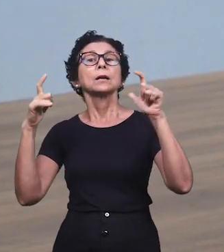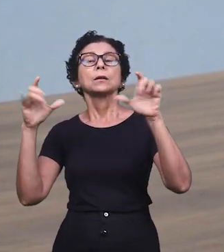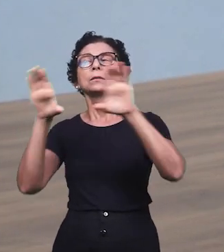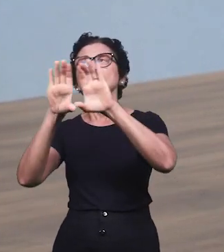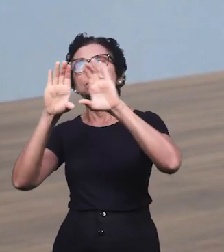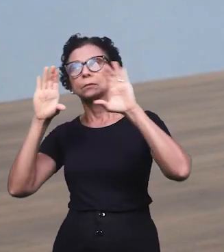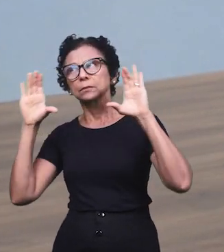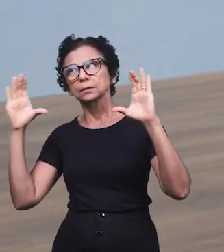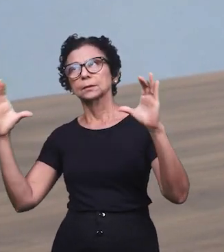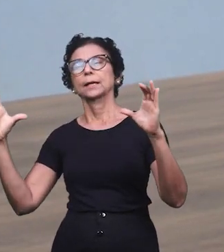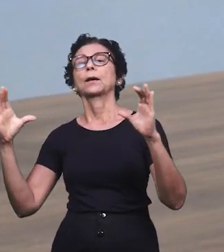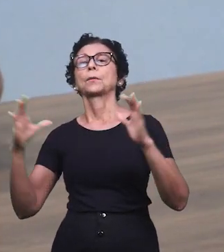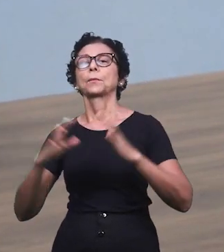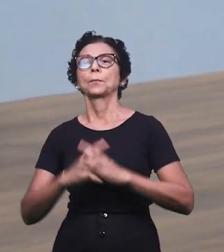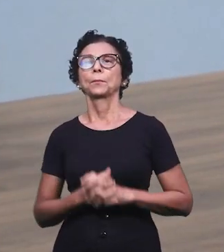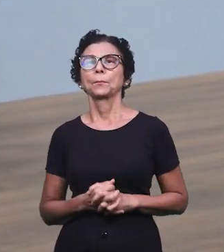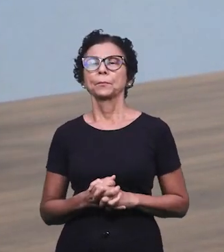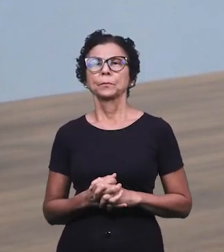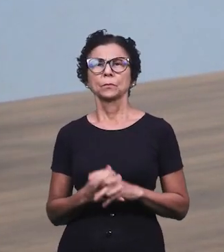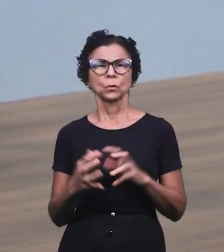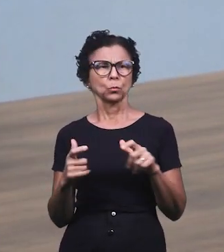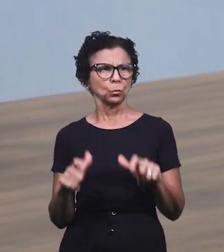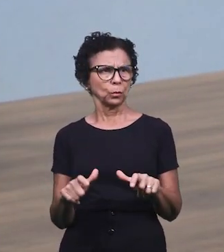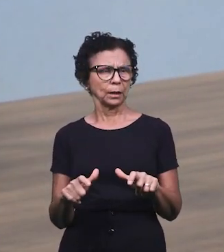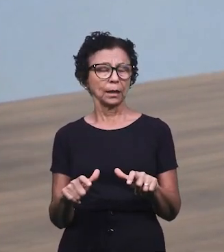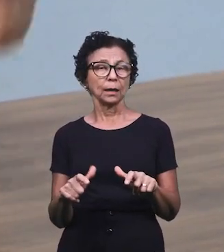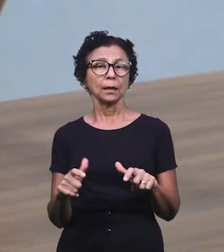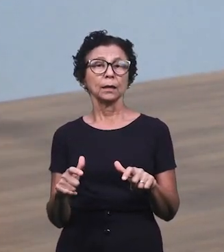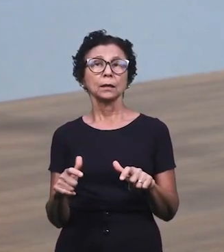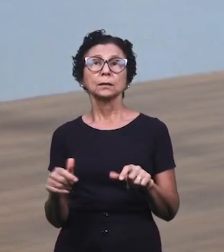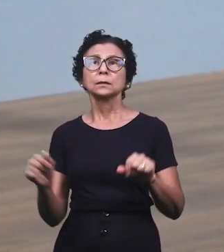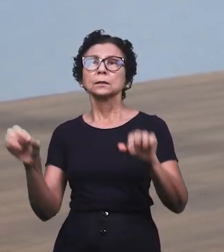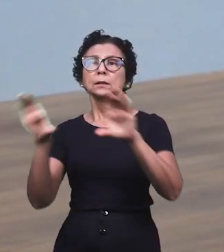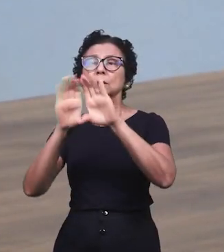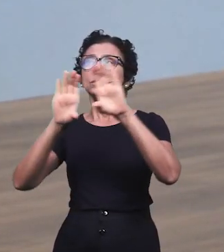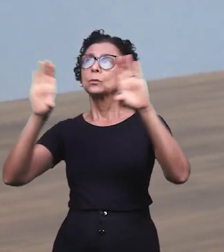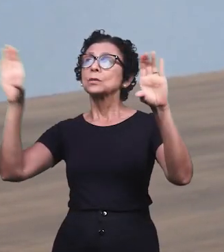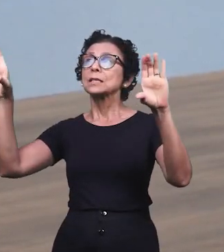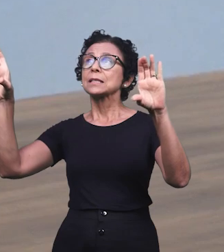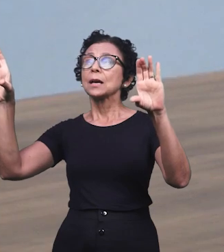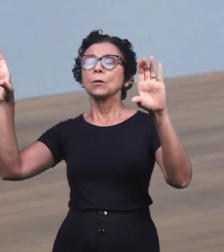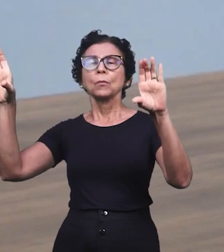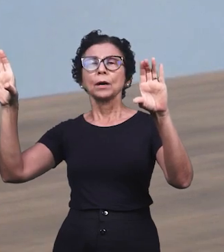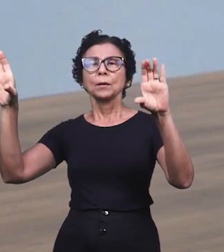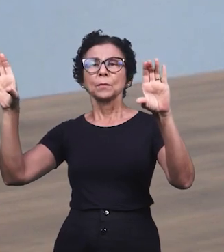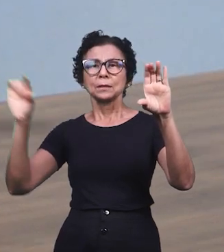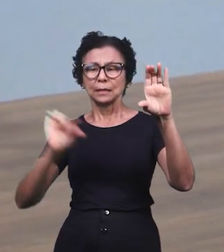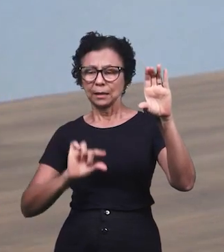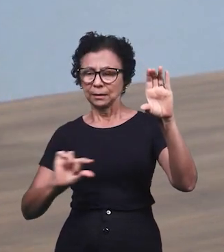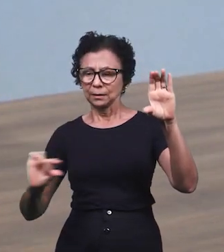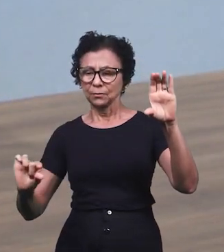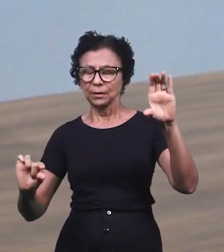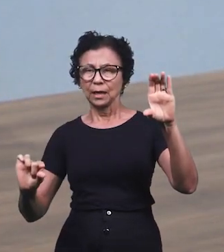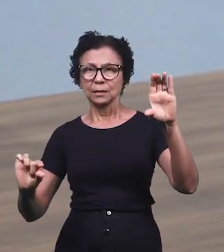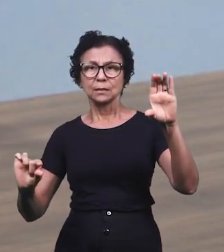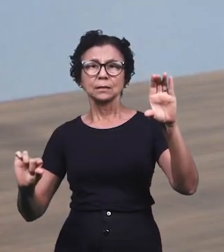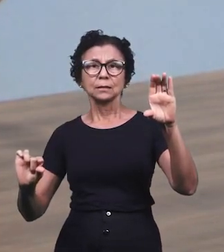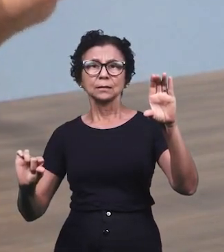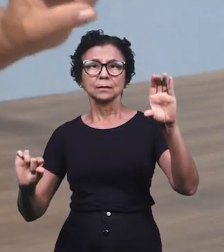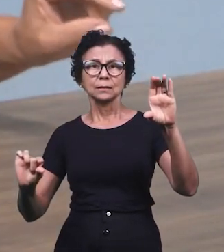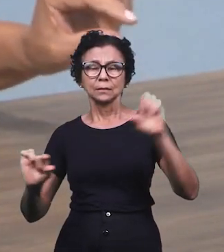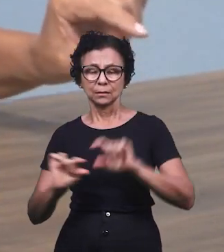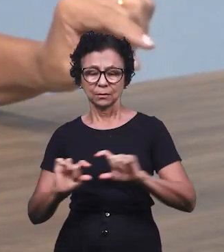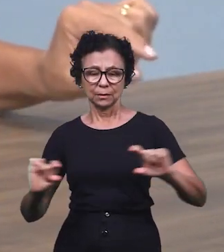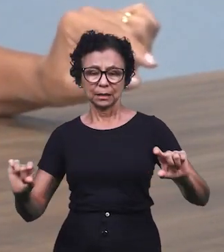céu. Então, o lugar é onde? No céu, mas o céu está lá embaixo. Então, o que eu vou fazer?